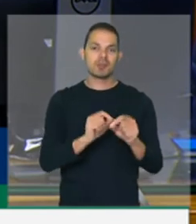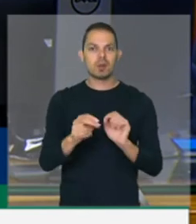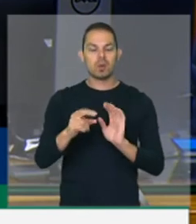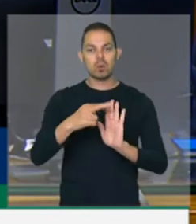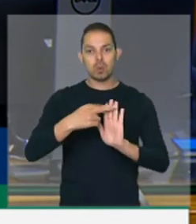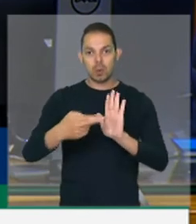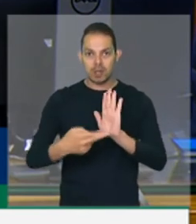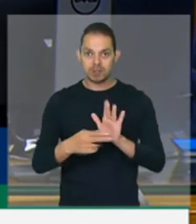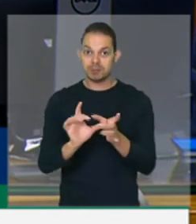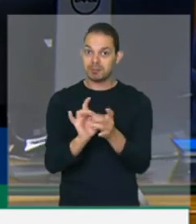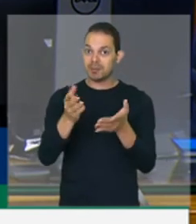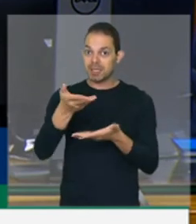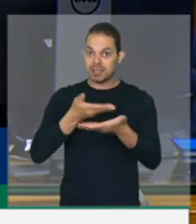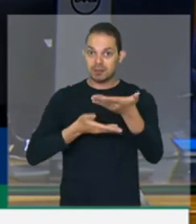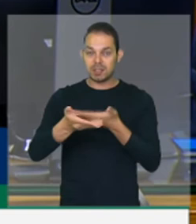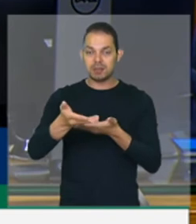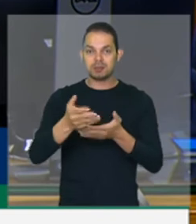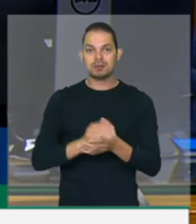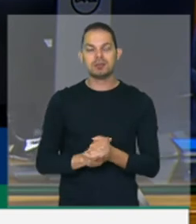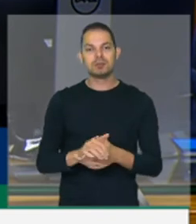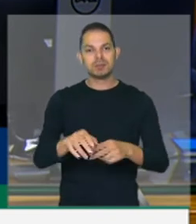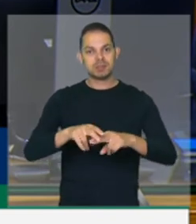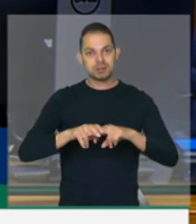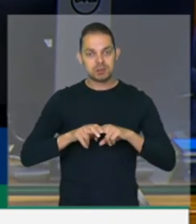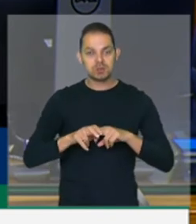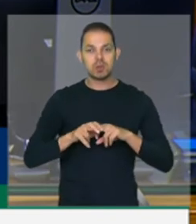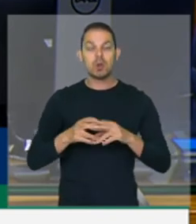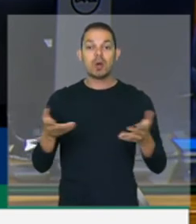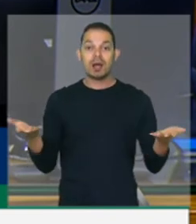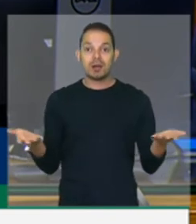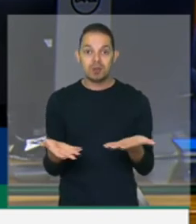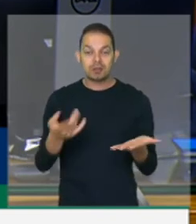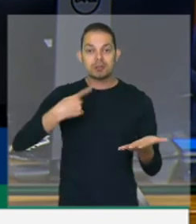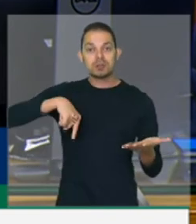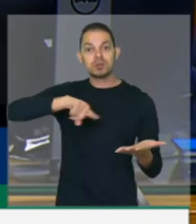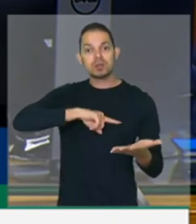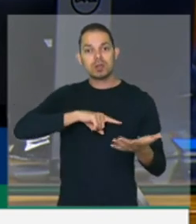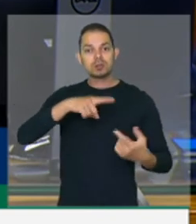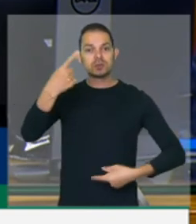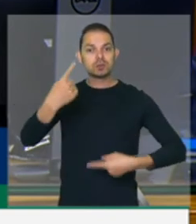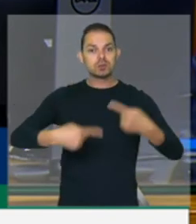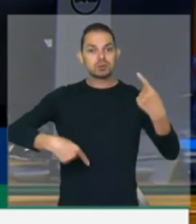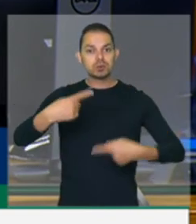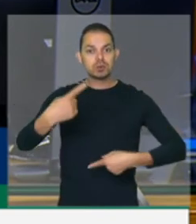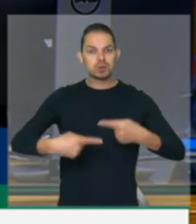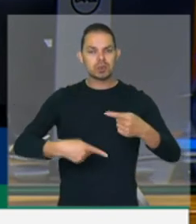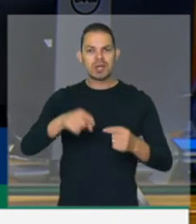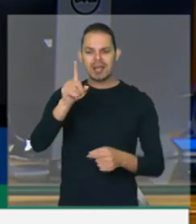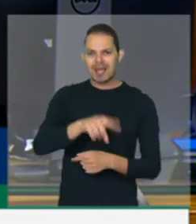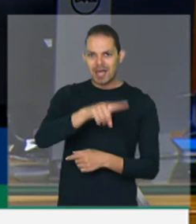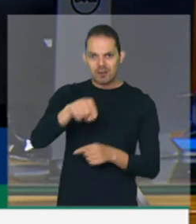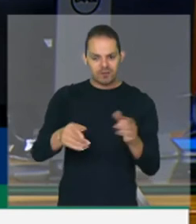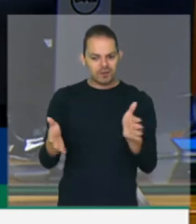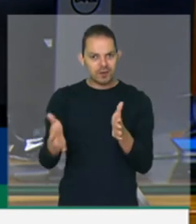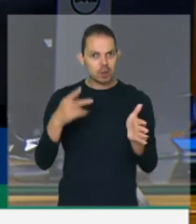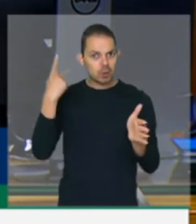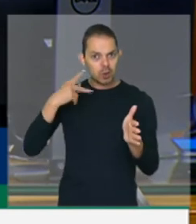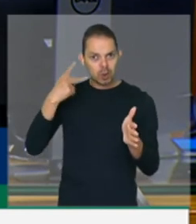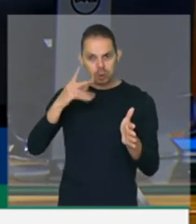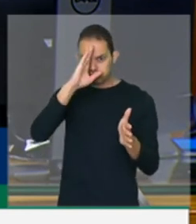democrático. Portanto, o que está em discussão hoje não é a inviolabilidade do mandato